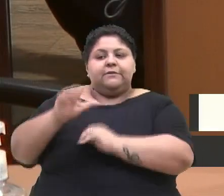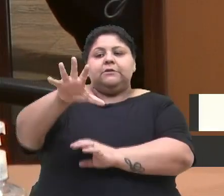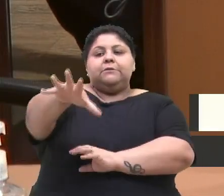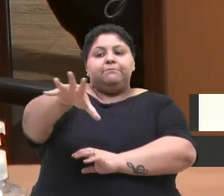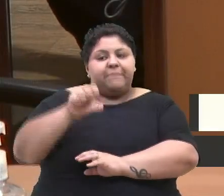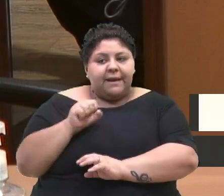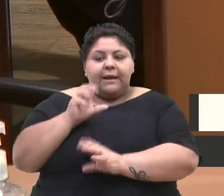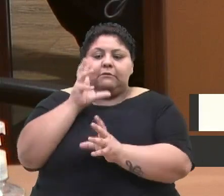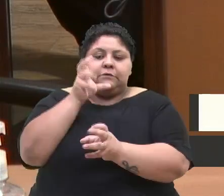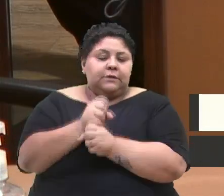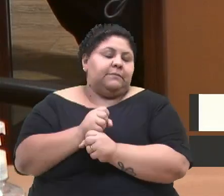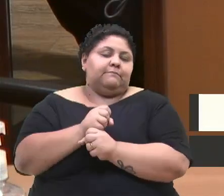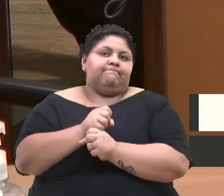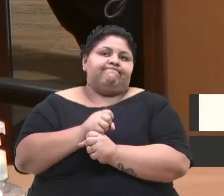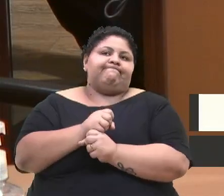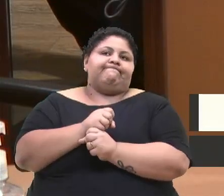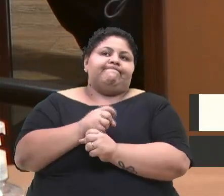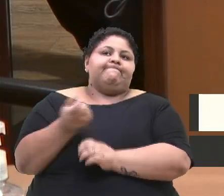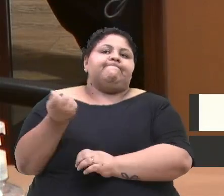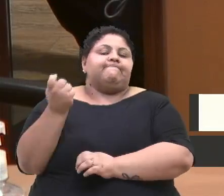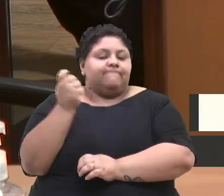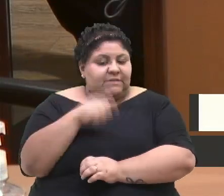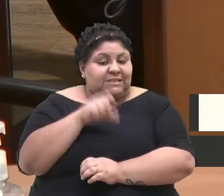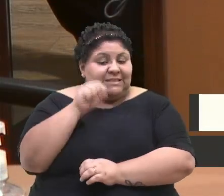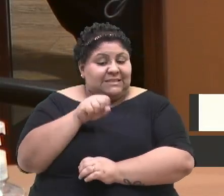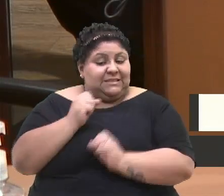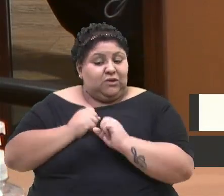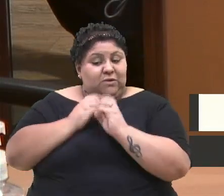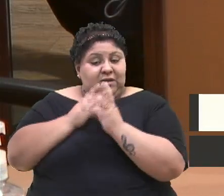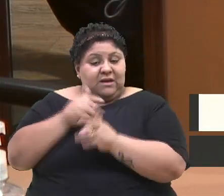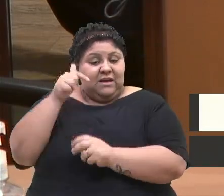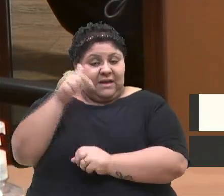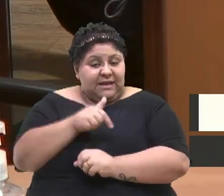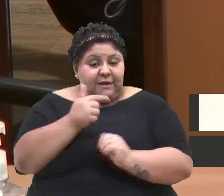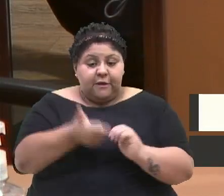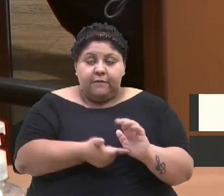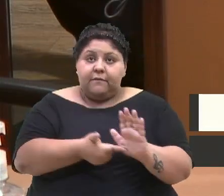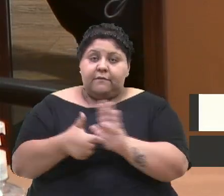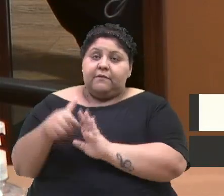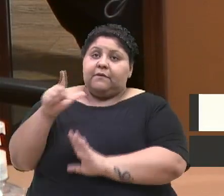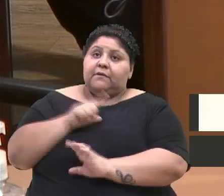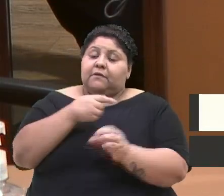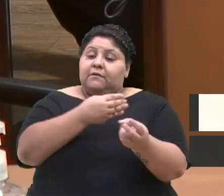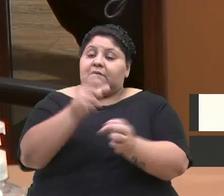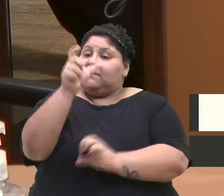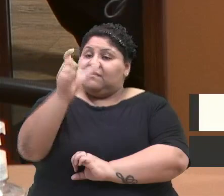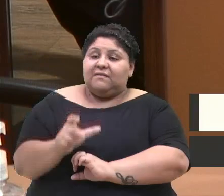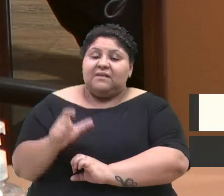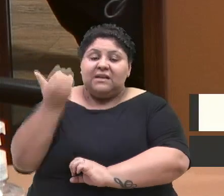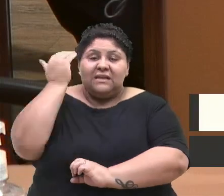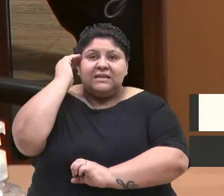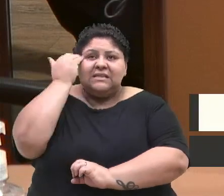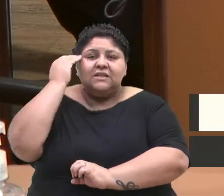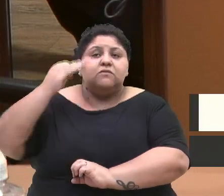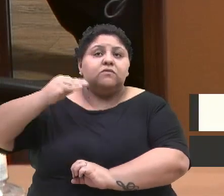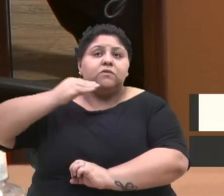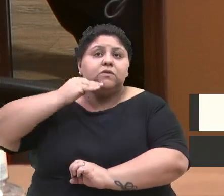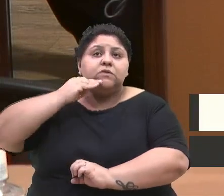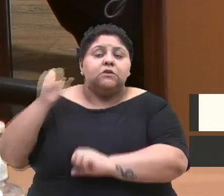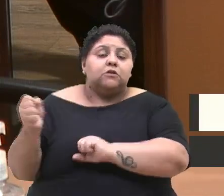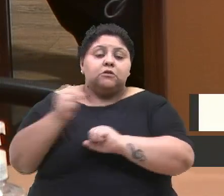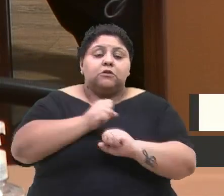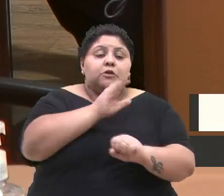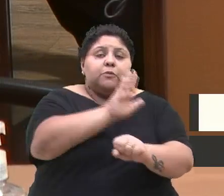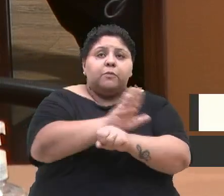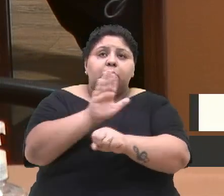animais. Então, é necessário, sim, uma ação, e aqui vale destacar. Tem muita gente que não sabe, Bortola, que pode ajudar as ONGs